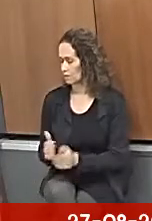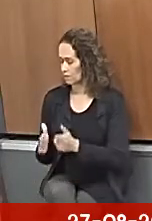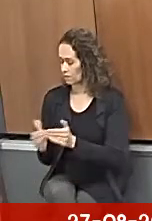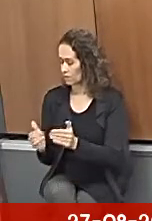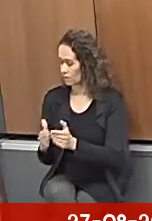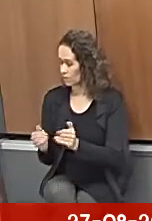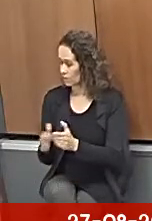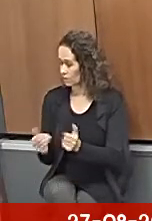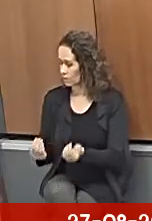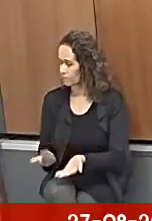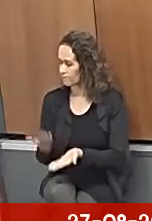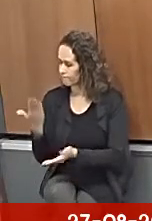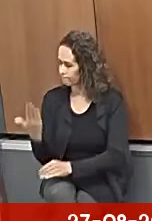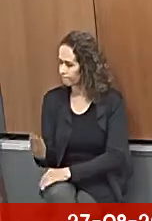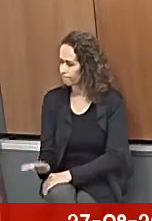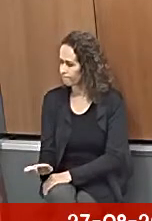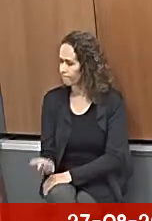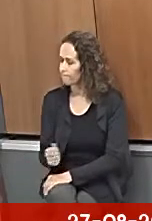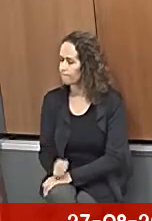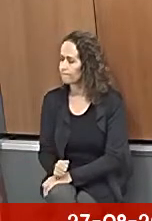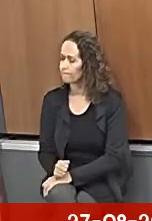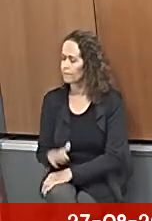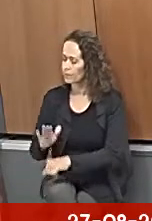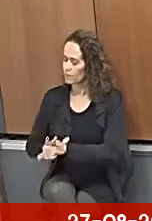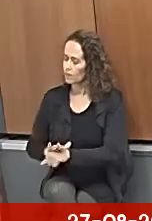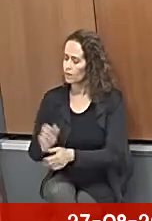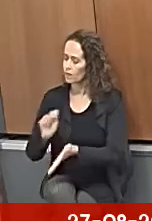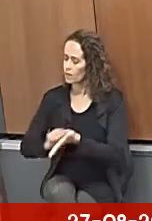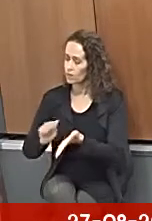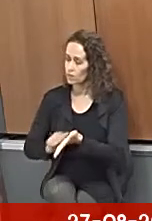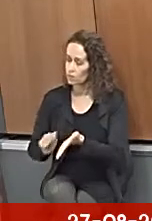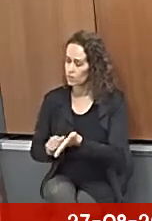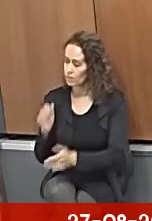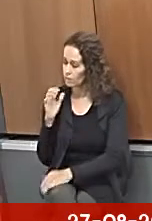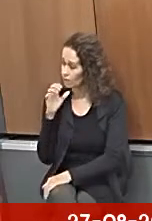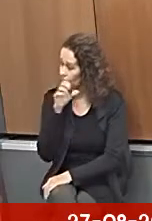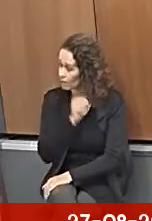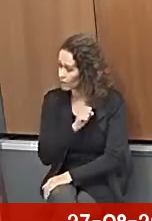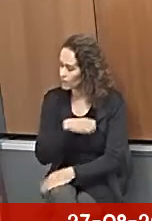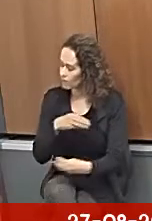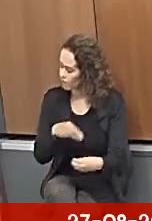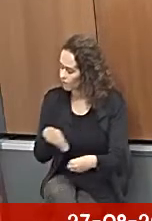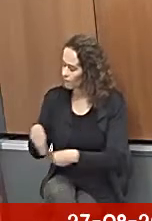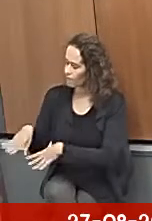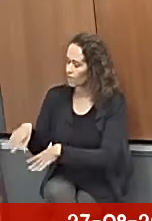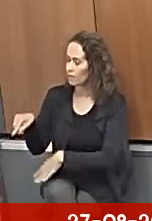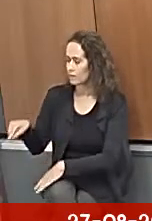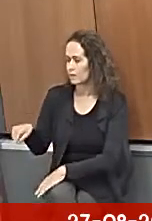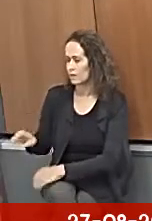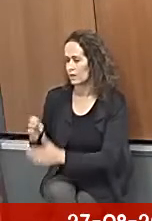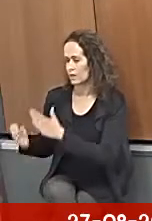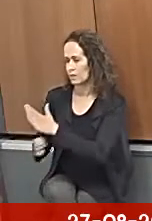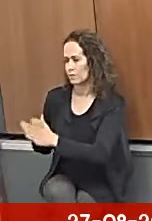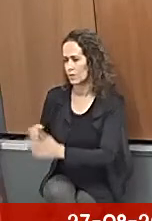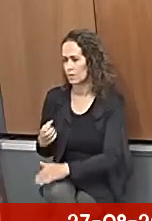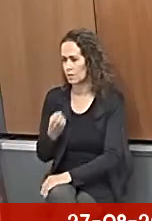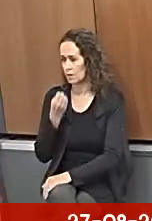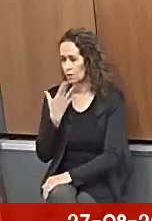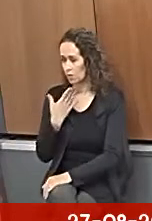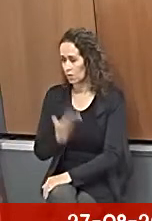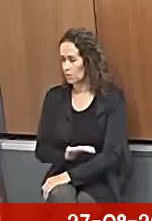do senhor que sou fizesse mais algumas anotações você em breve só levar seu conhecimento e é muito bom que o senhor